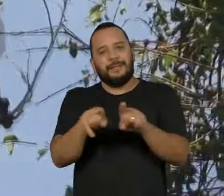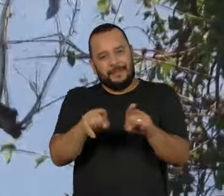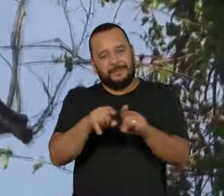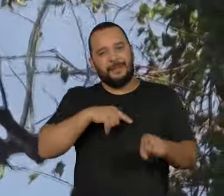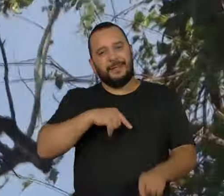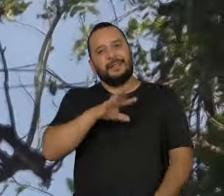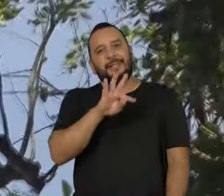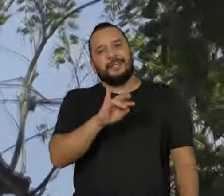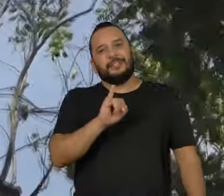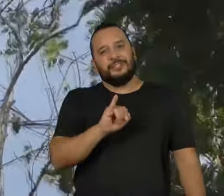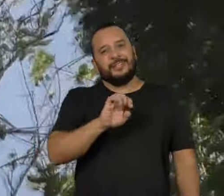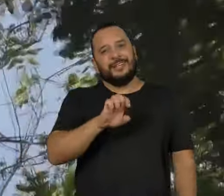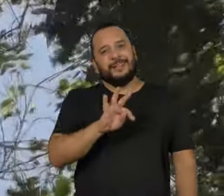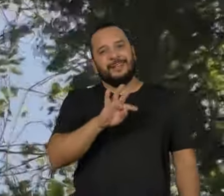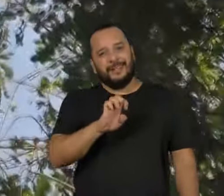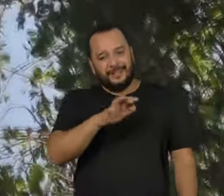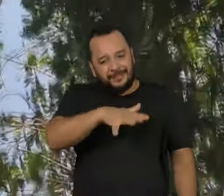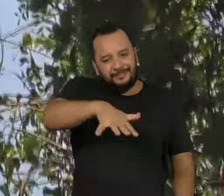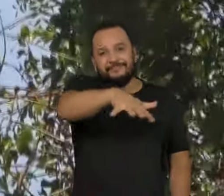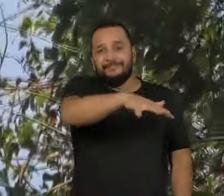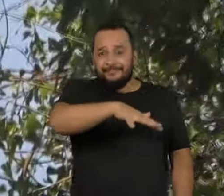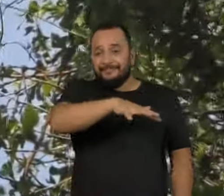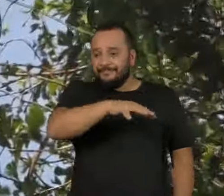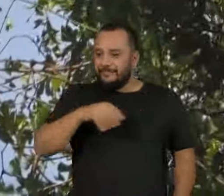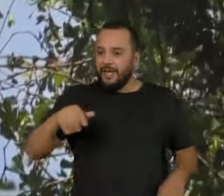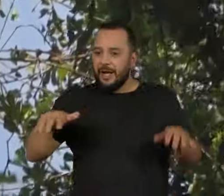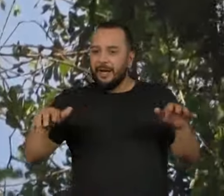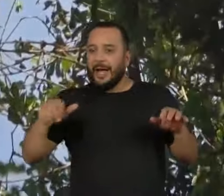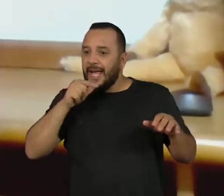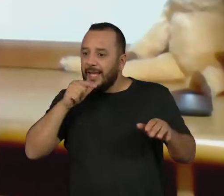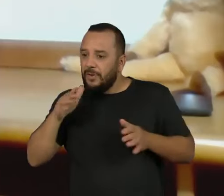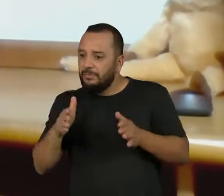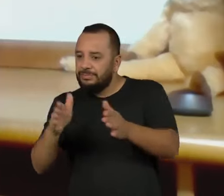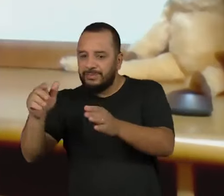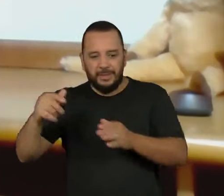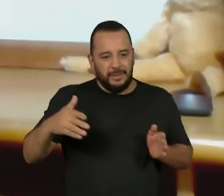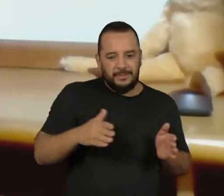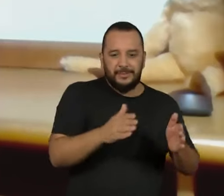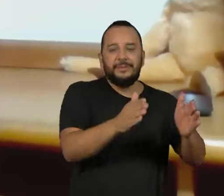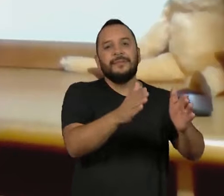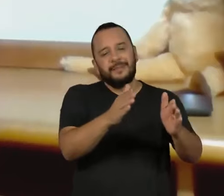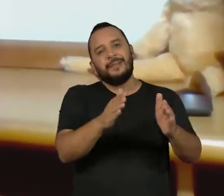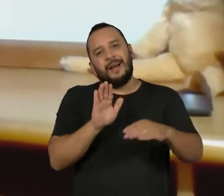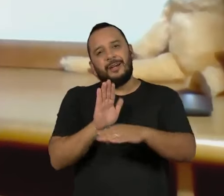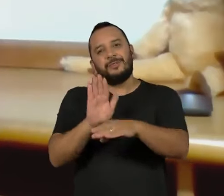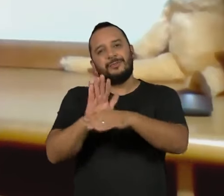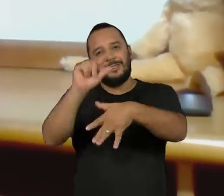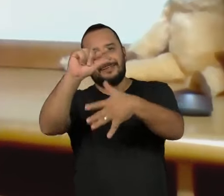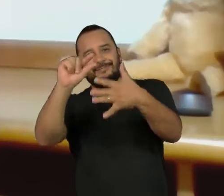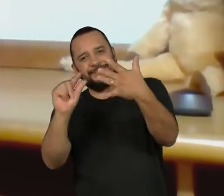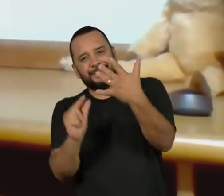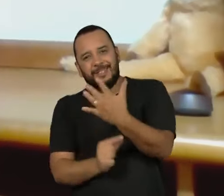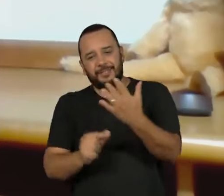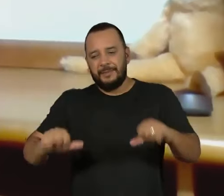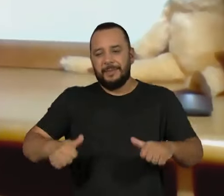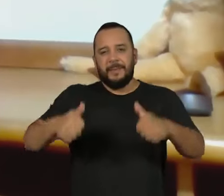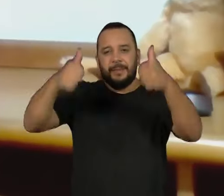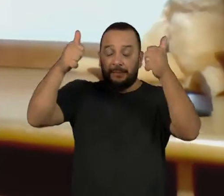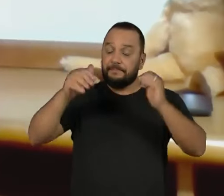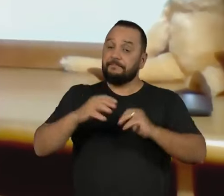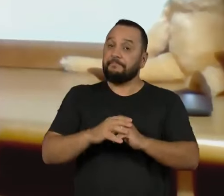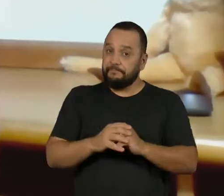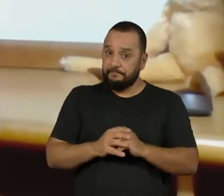a diversidade biológica da Mata Atlântica. A gente considera eles como os jardineiros das florestas. Então,